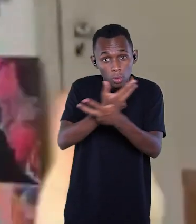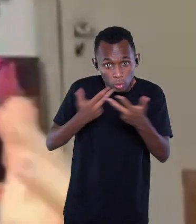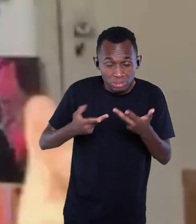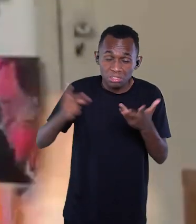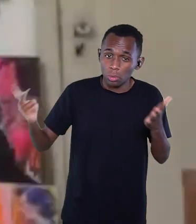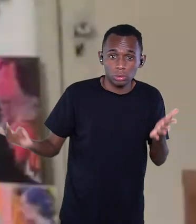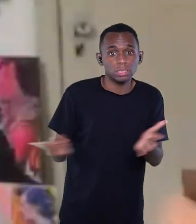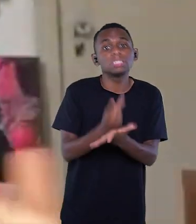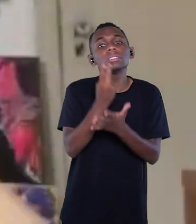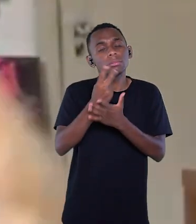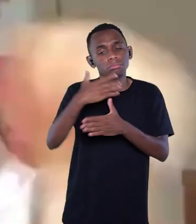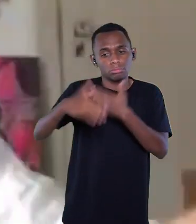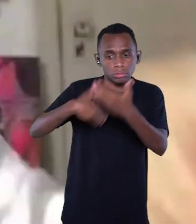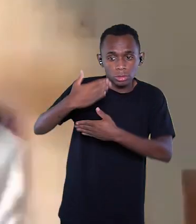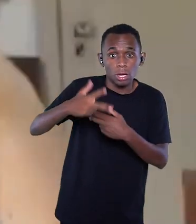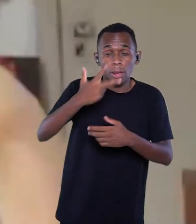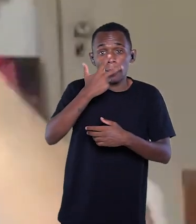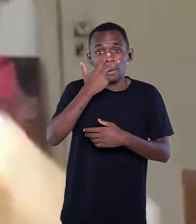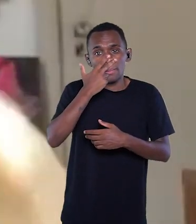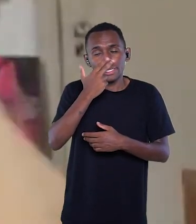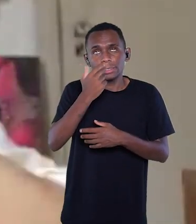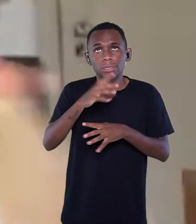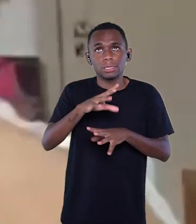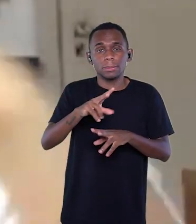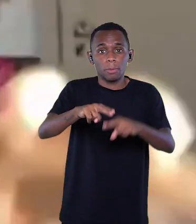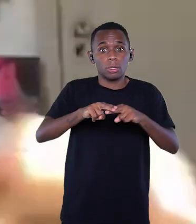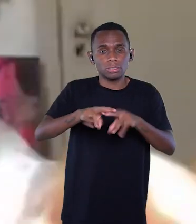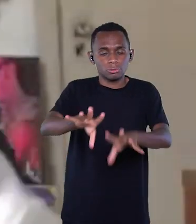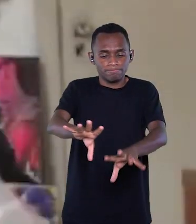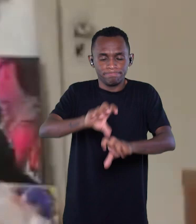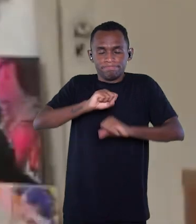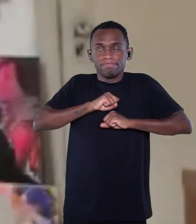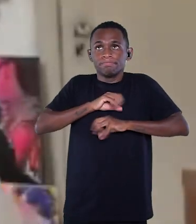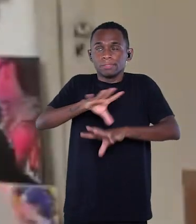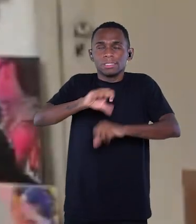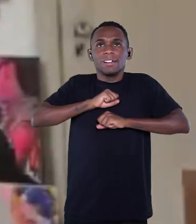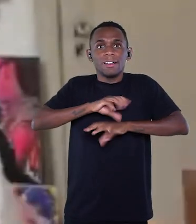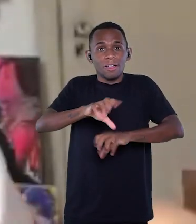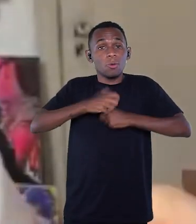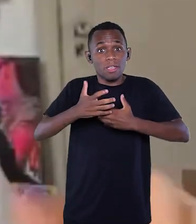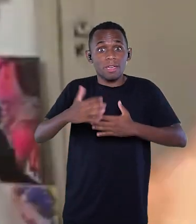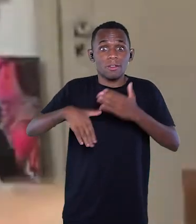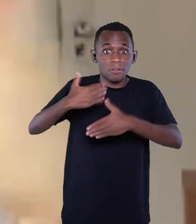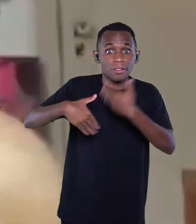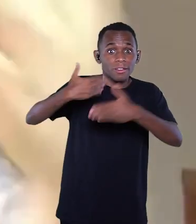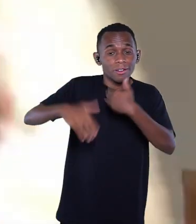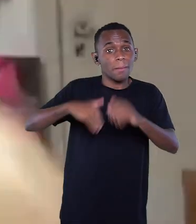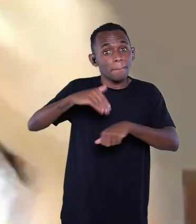vai acontecendo por causa da contaminação, assim, do contágio, né? Tipo, nossa, eu vi